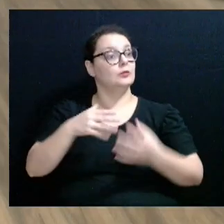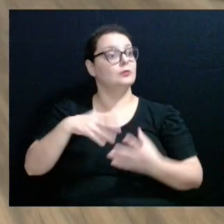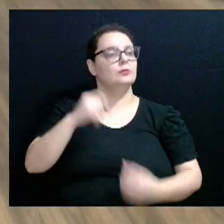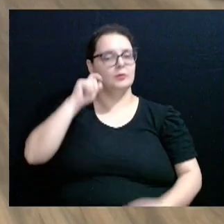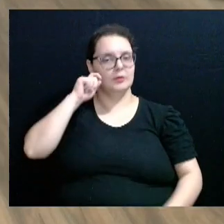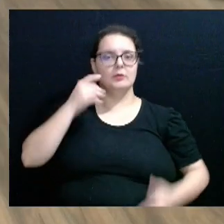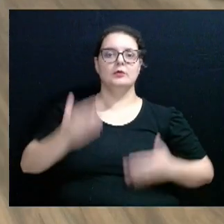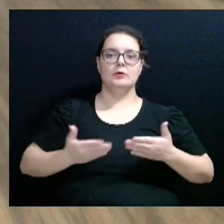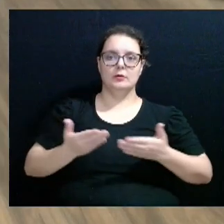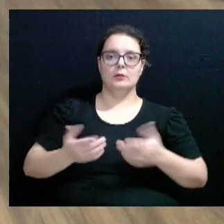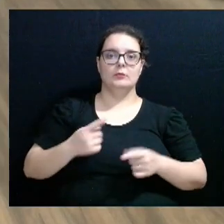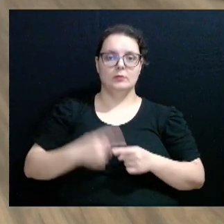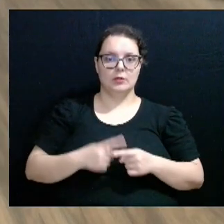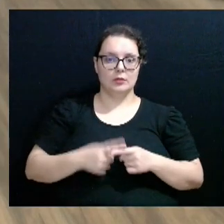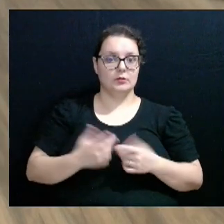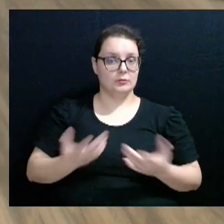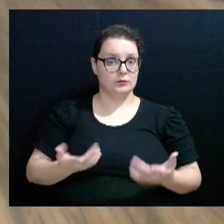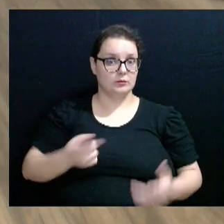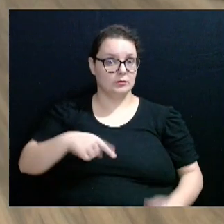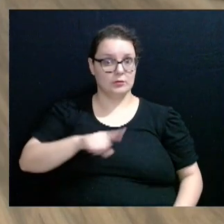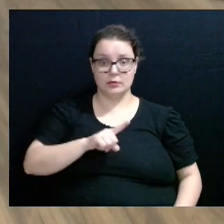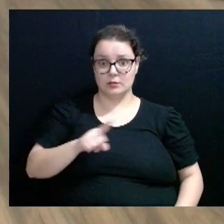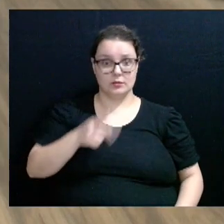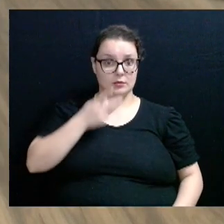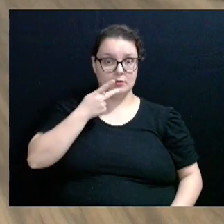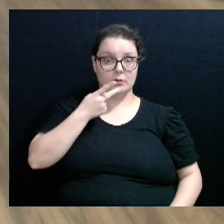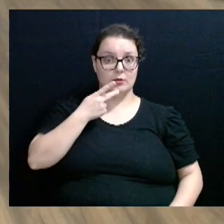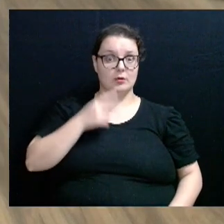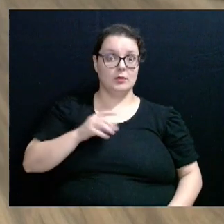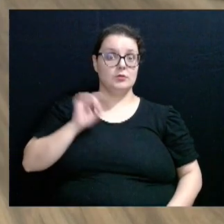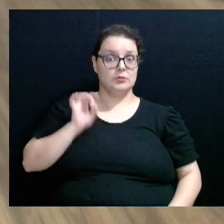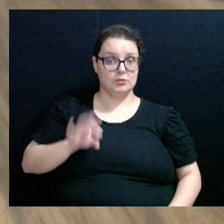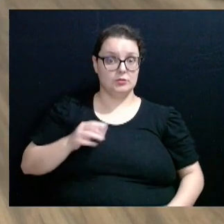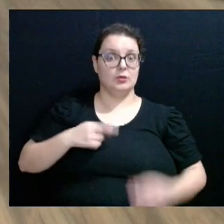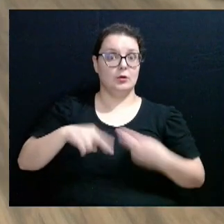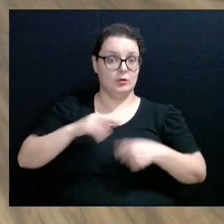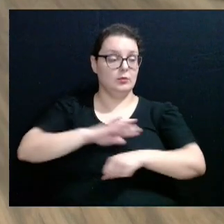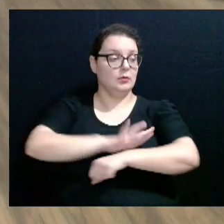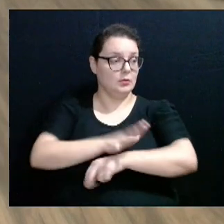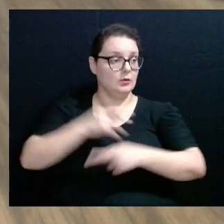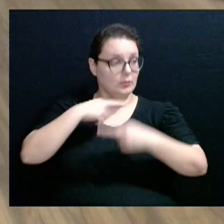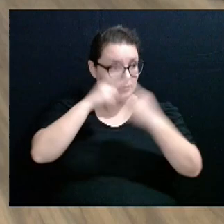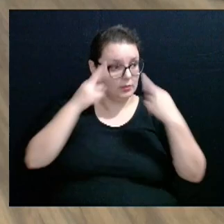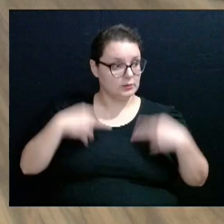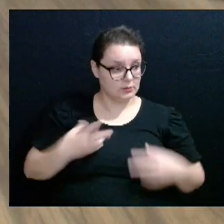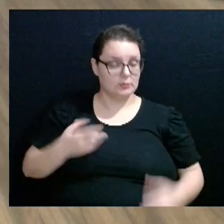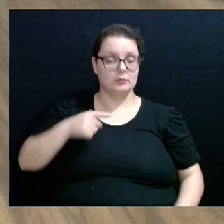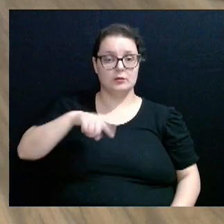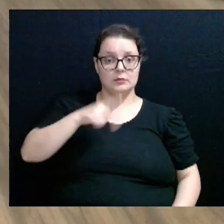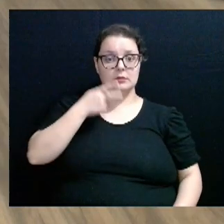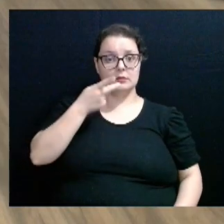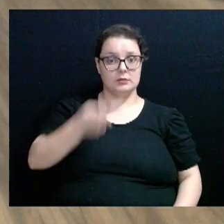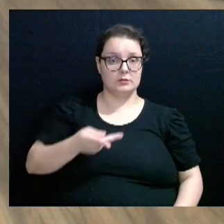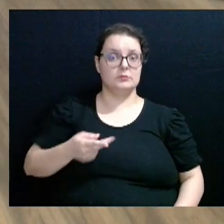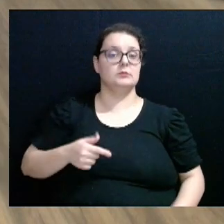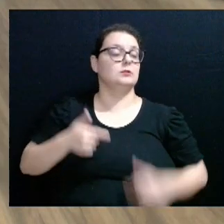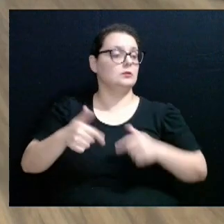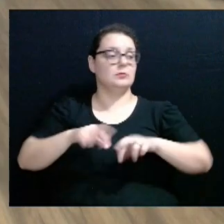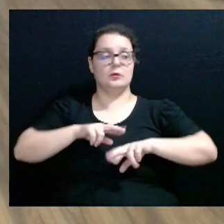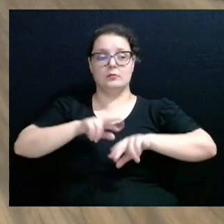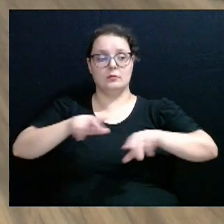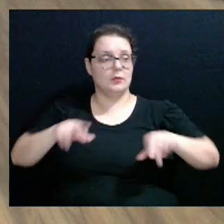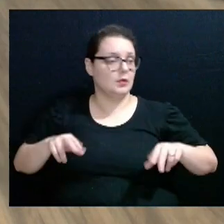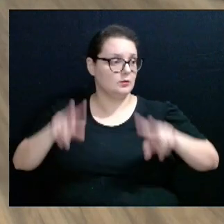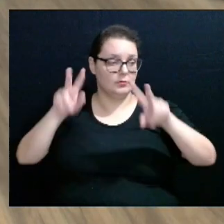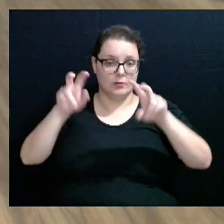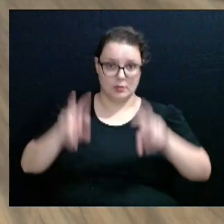assim, vocês já não falam mais só sobre a questão do racismo, vocês trabalham com todos os assuntos e assunto é o que mais tem,